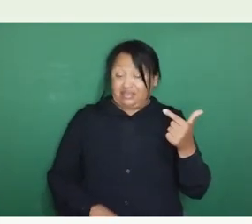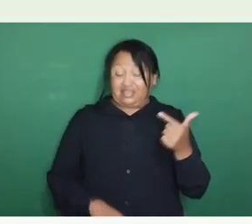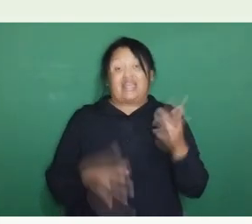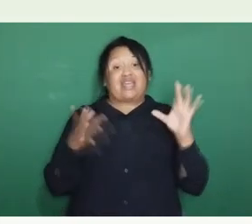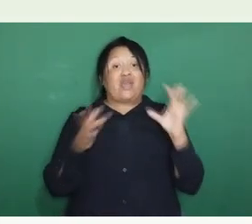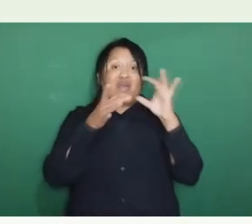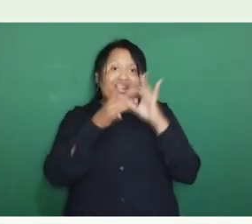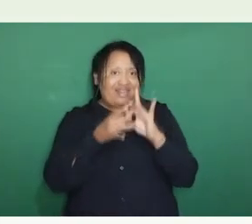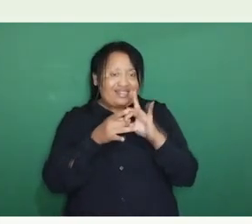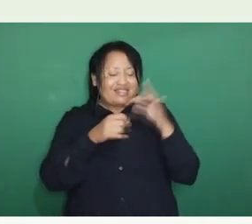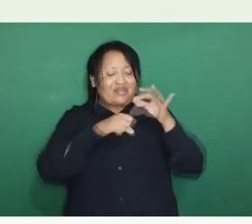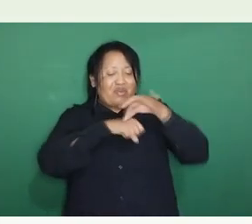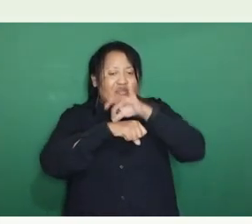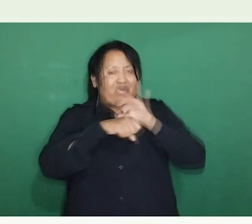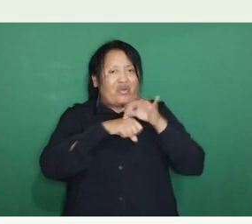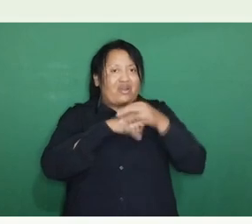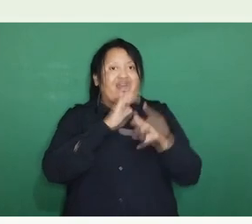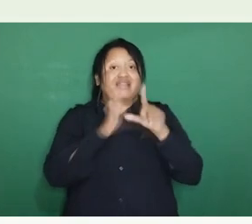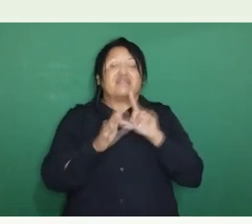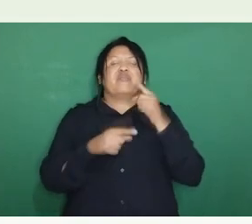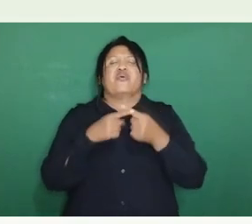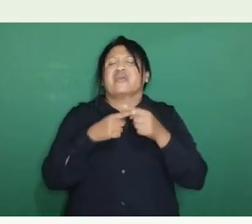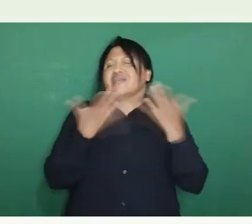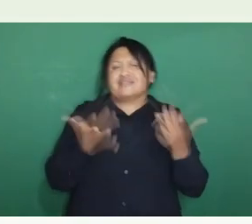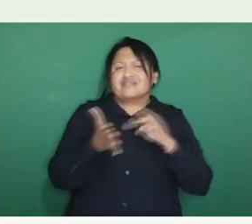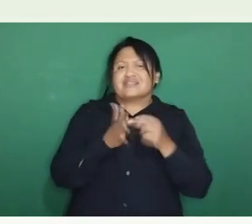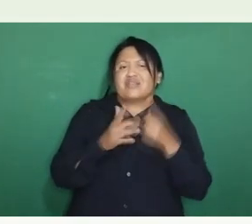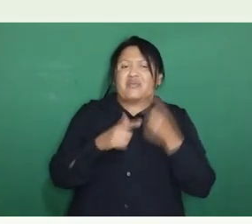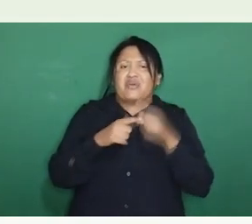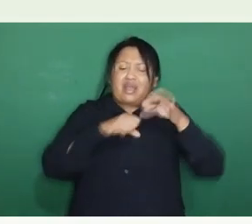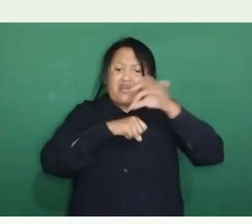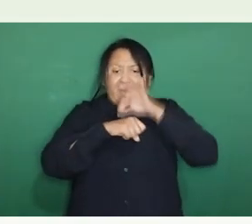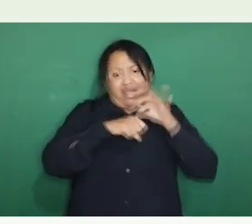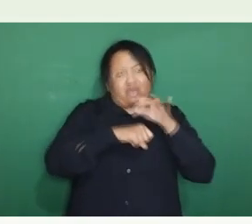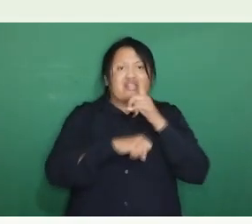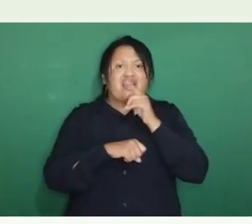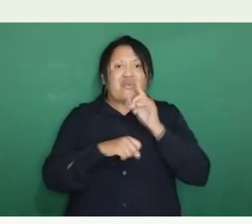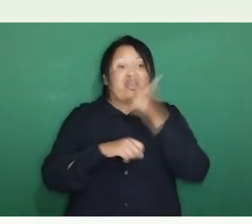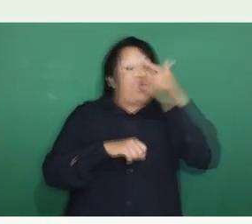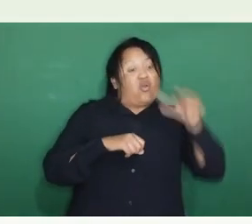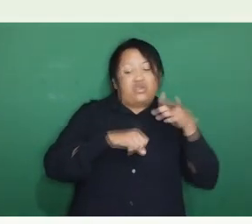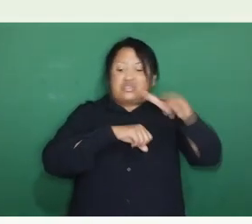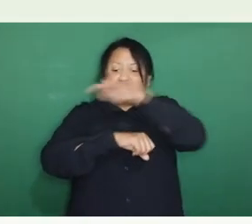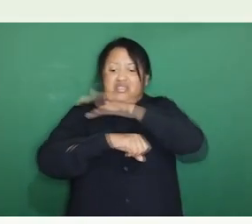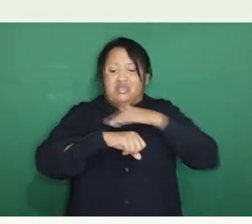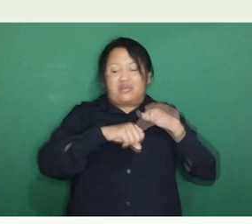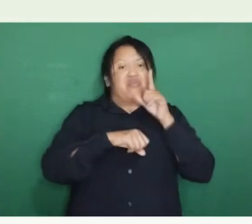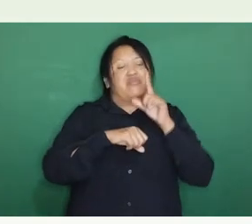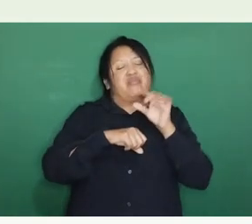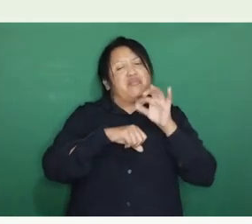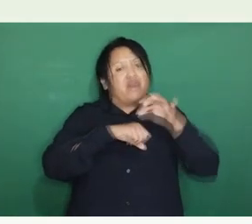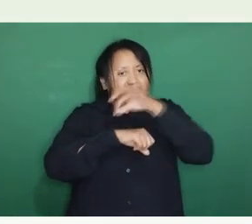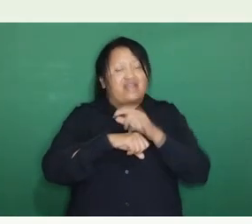uma ligação intermolecular porque intermolecular porque entre uma molécula de água e a outra molécula de água